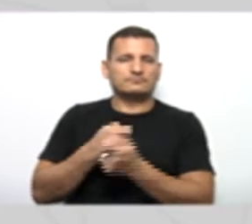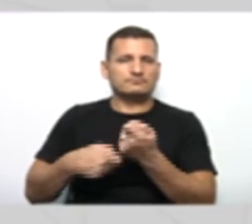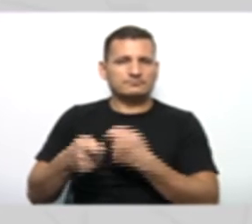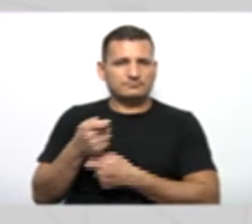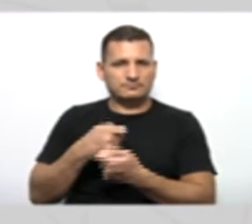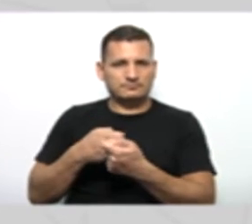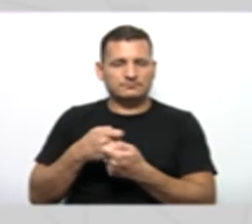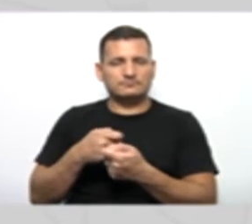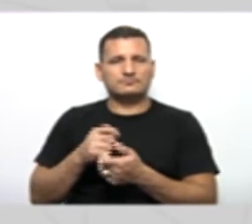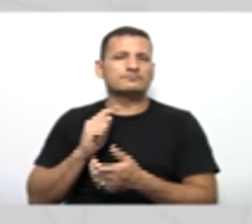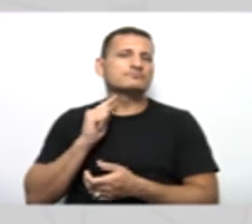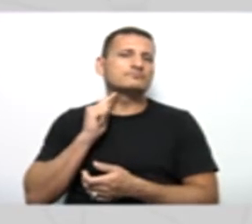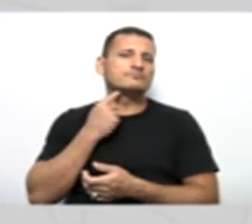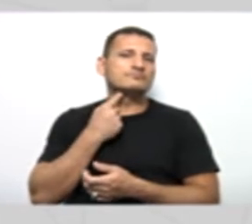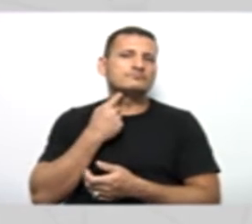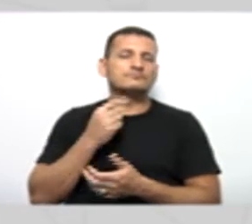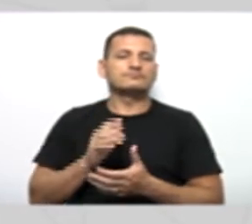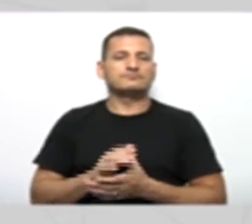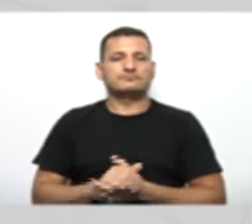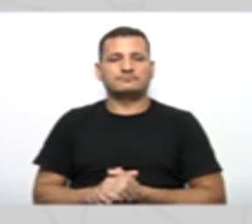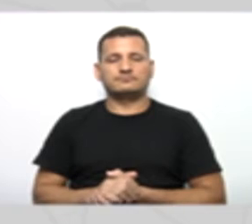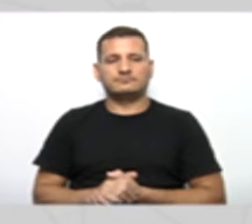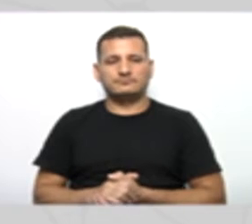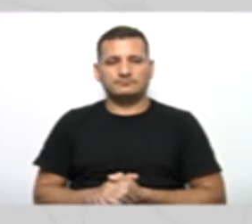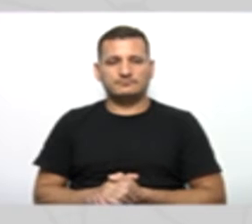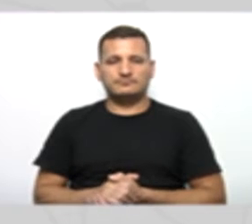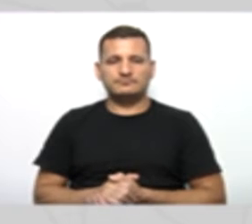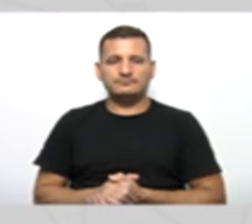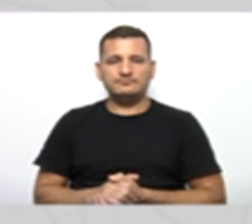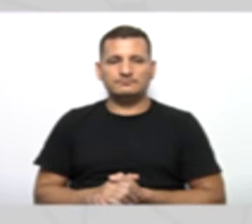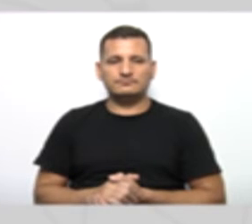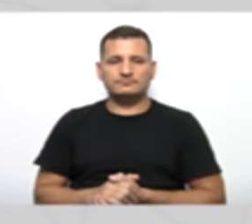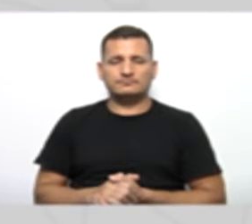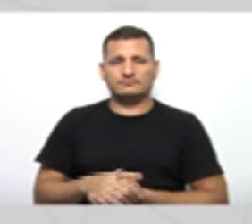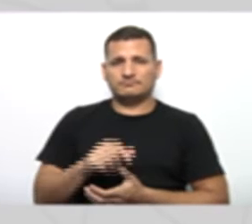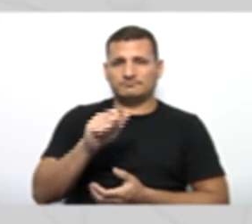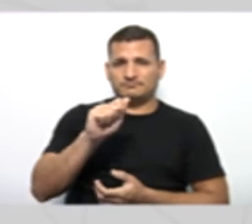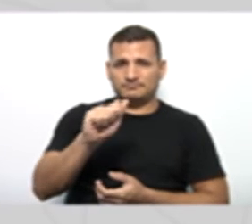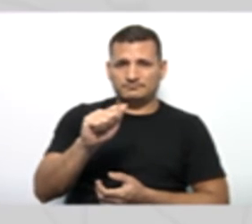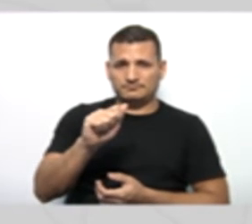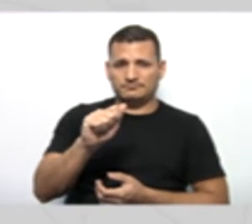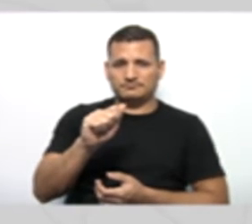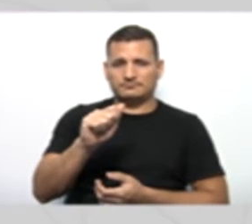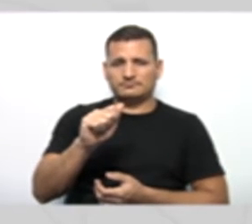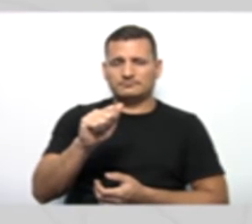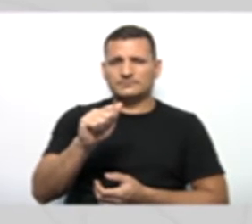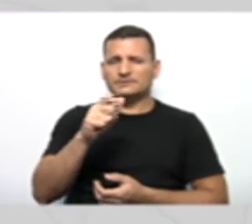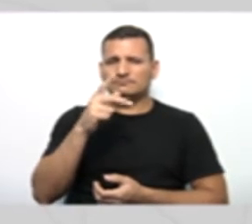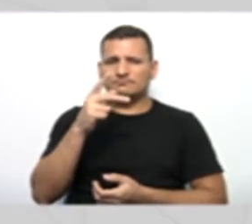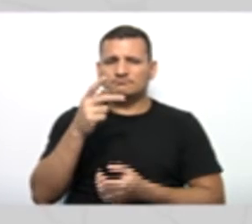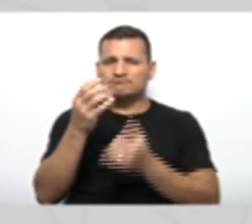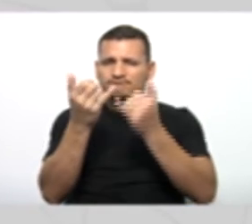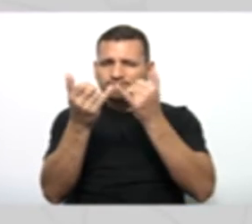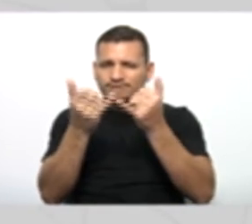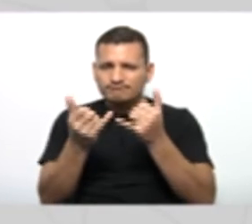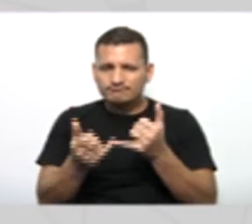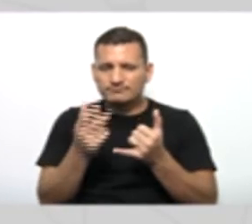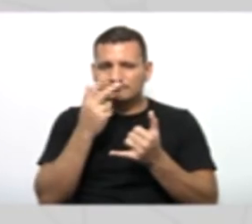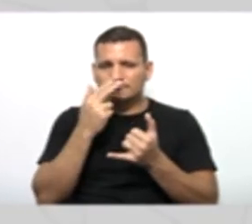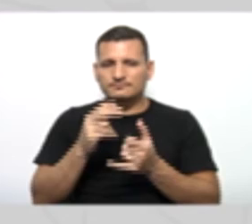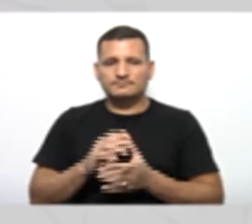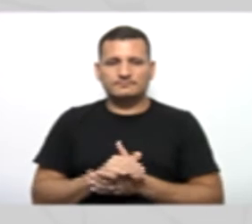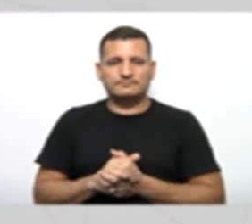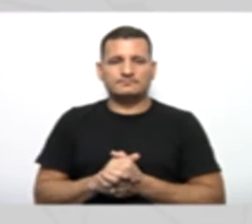da poluição. Bom, gente, essa questão também ela tem opções muito parecidas. Veja só,